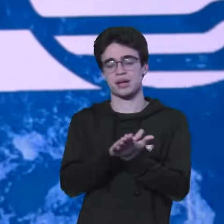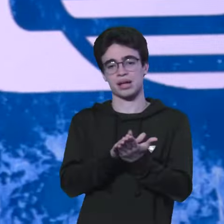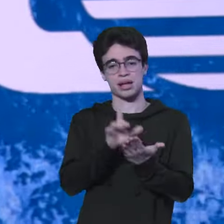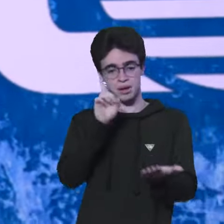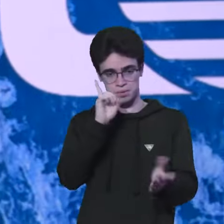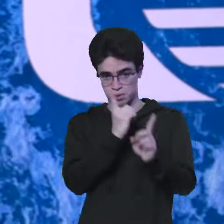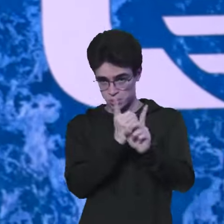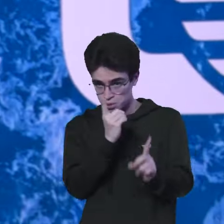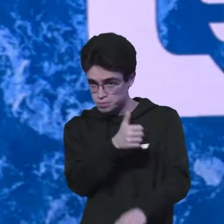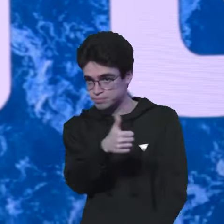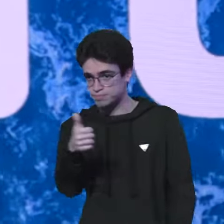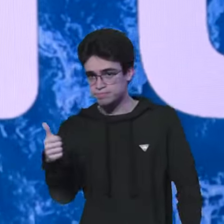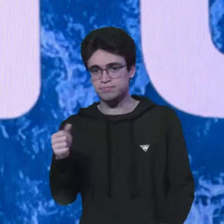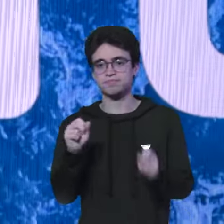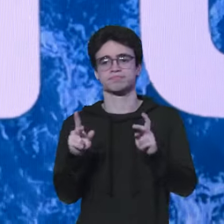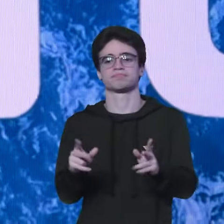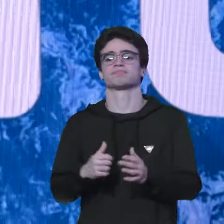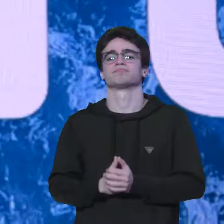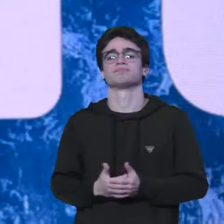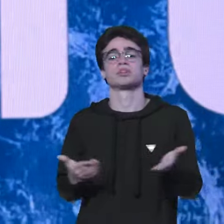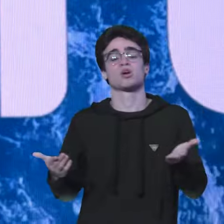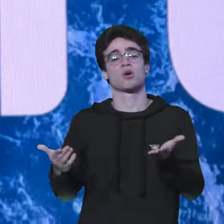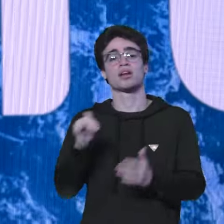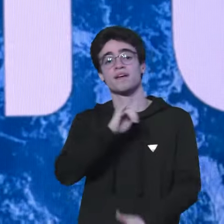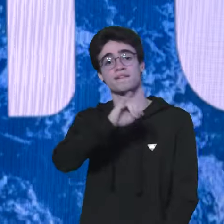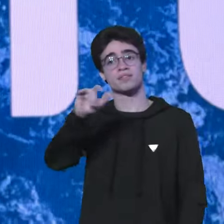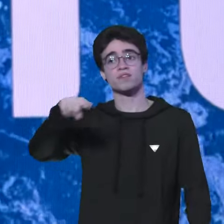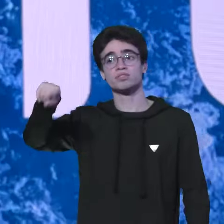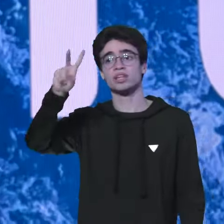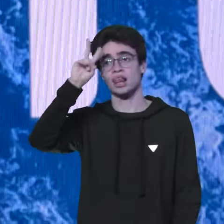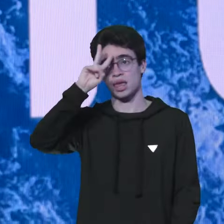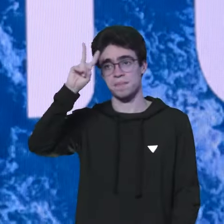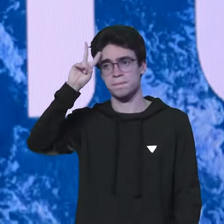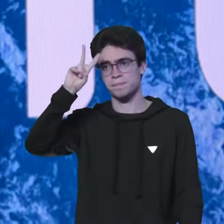silêncio. Eu quero lembrar você